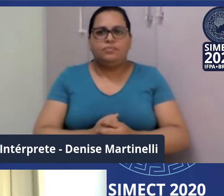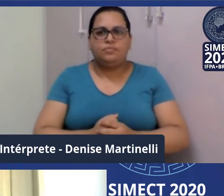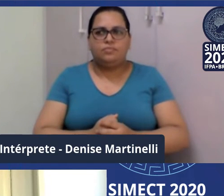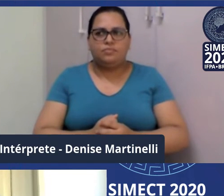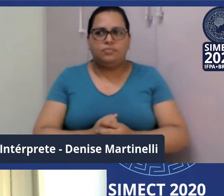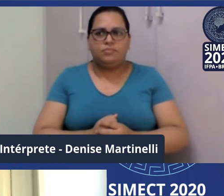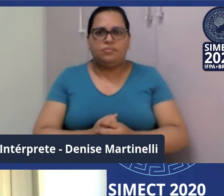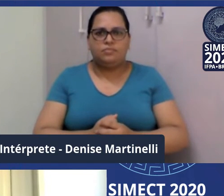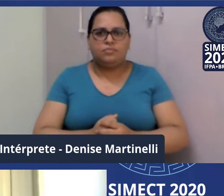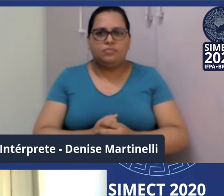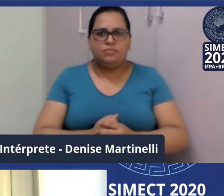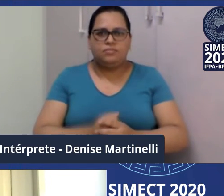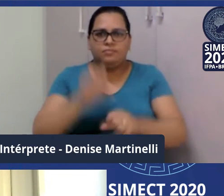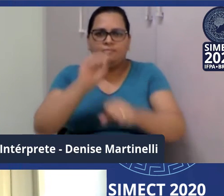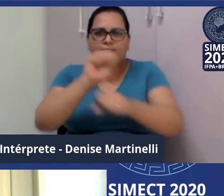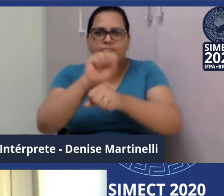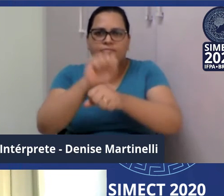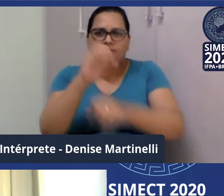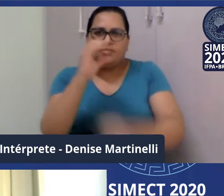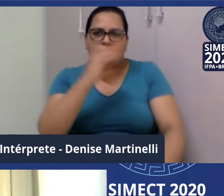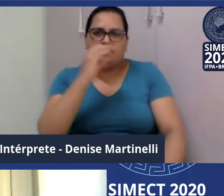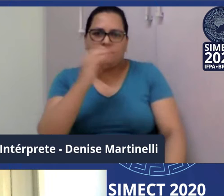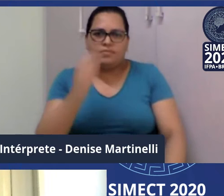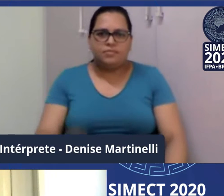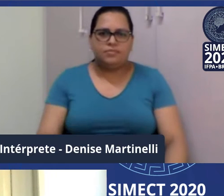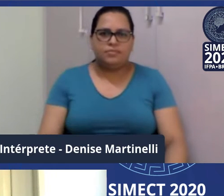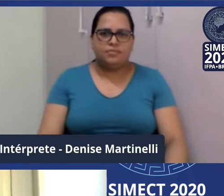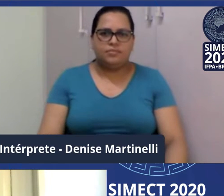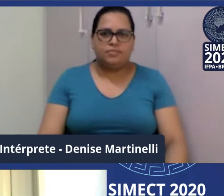Um momentinho, deixa eu só encontrar aqui.